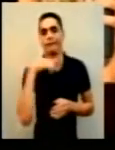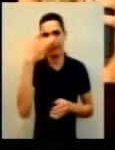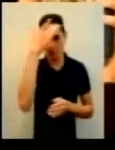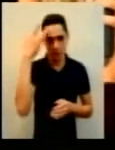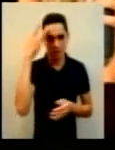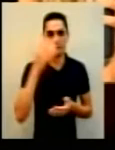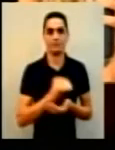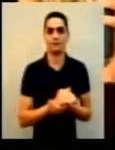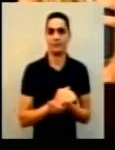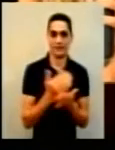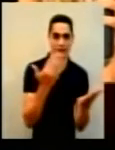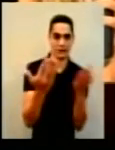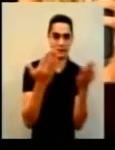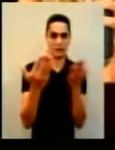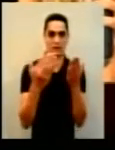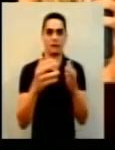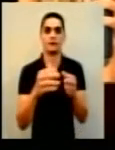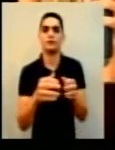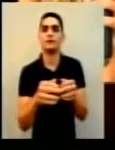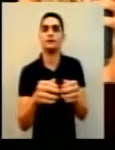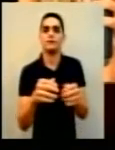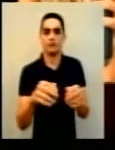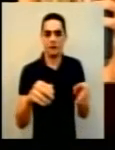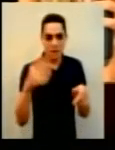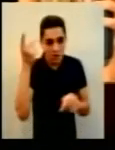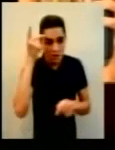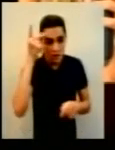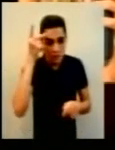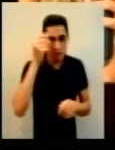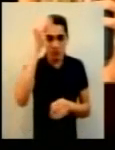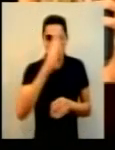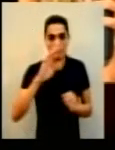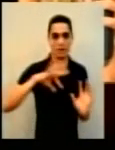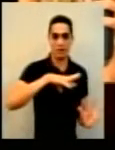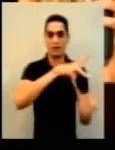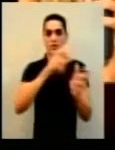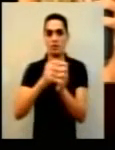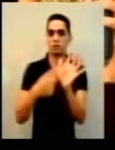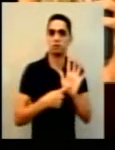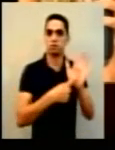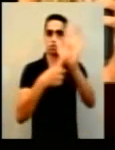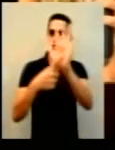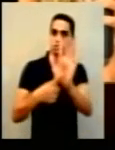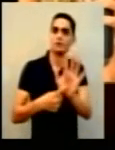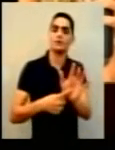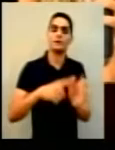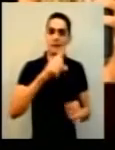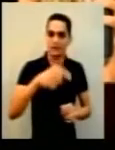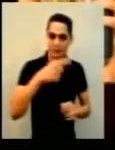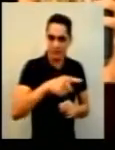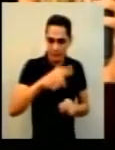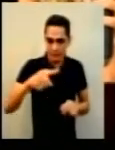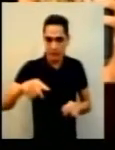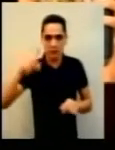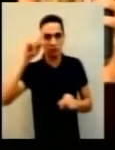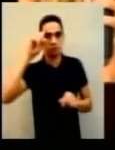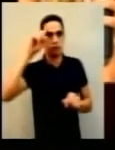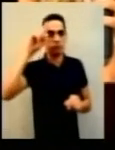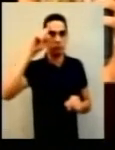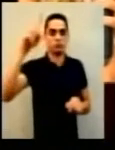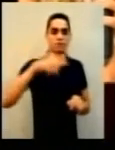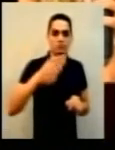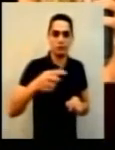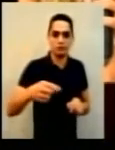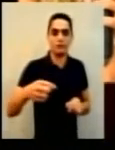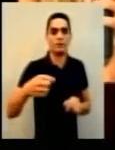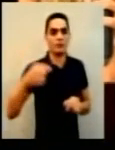com a situação de São Paulo, do Brasil e do mundo, demonstrando aí que a nossa variação diária de casos foi de ontem para